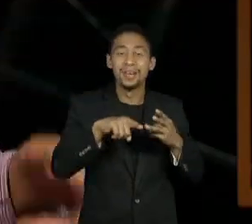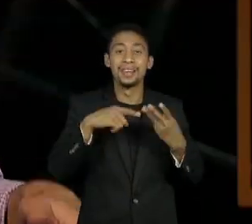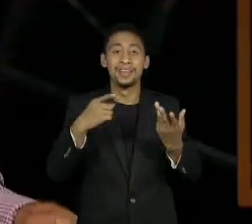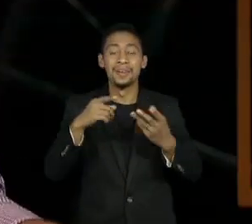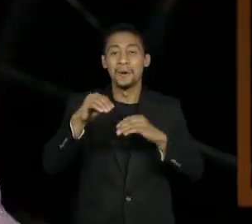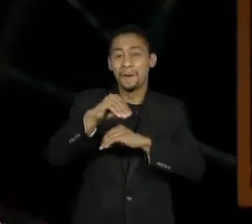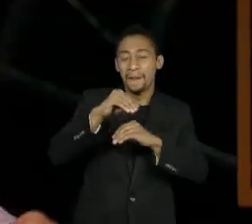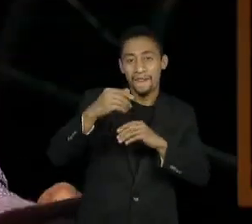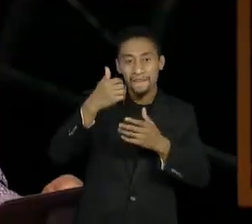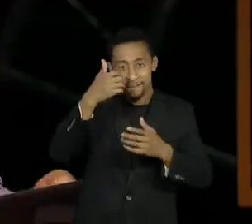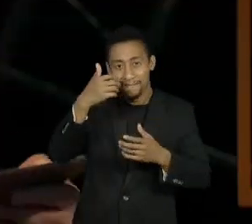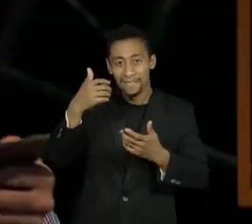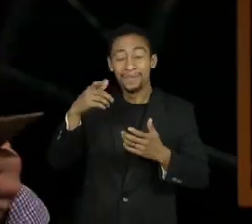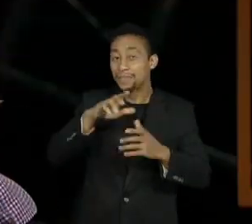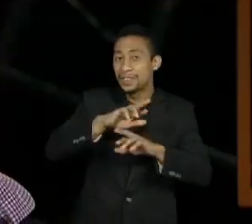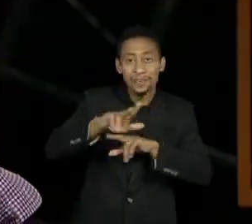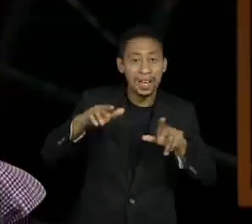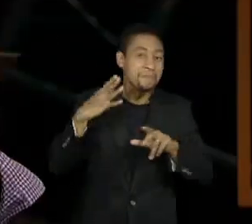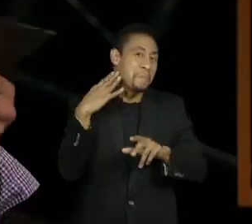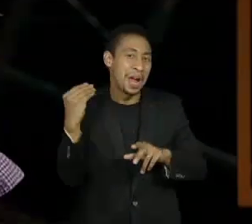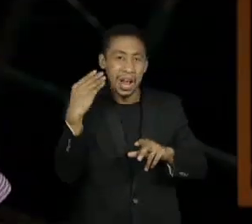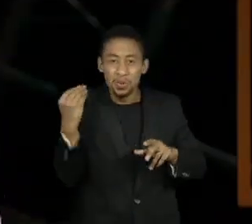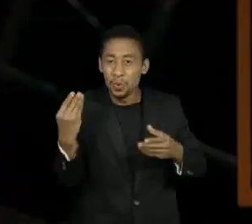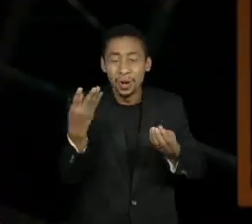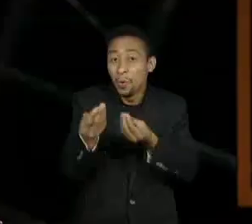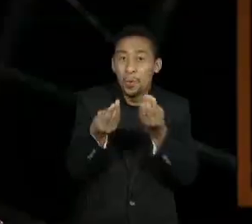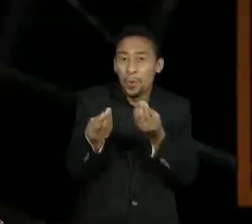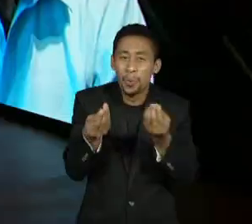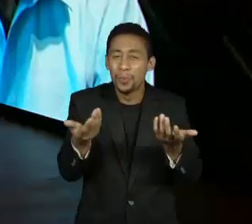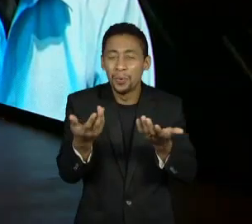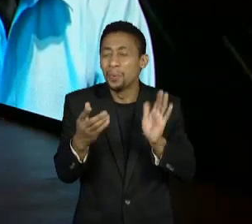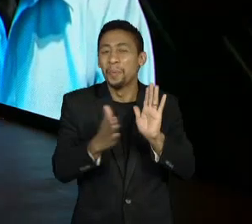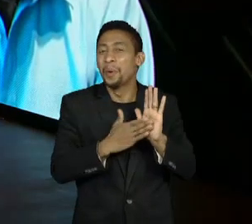o Maradona. Como é que começou essa história? Qual era a proposta com isso?